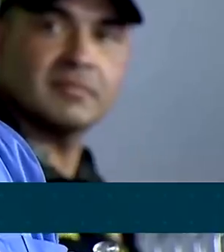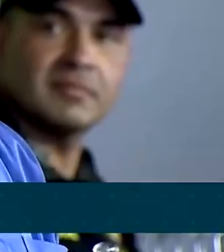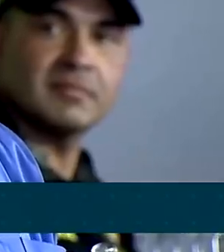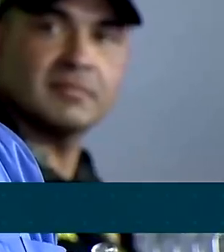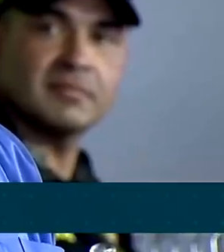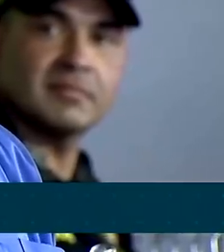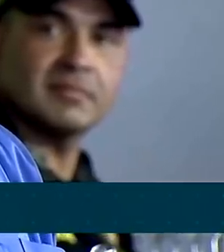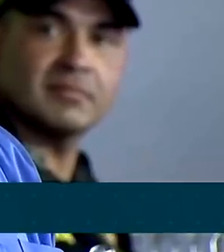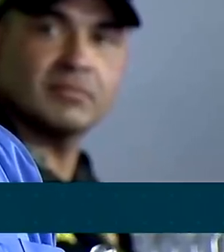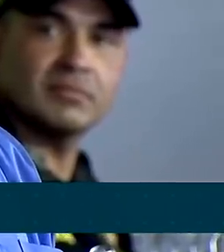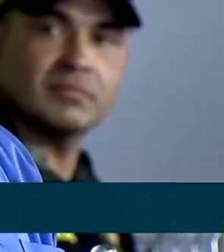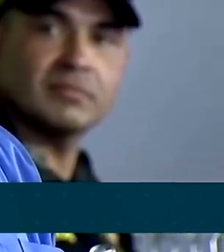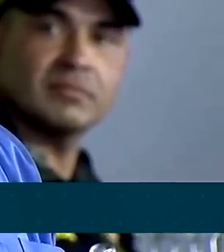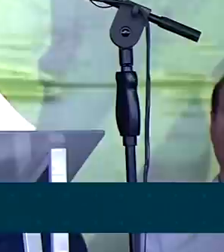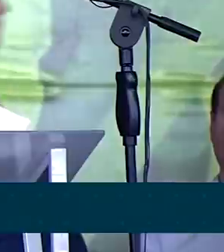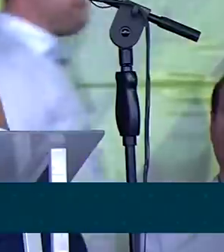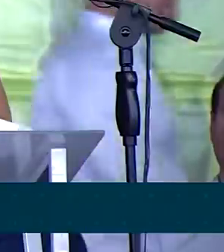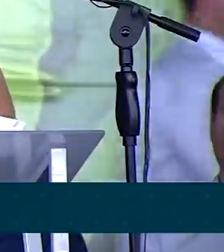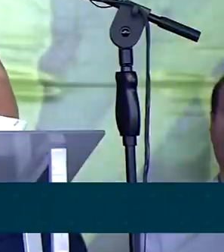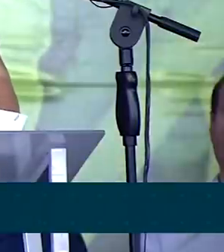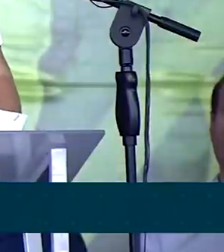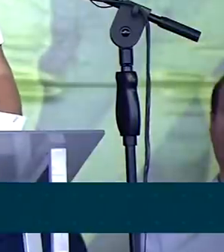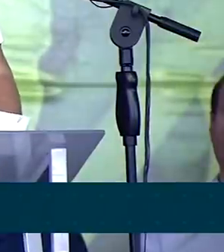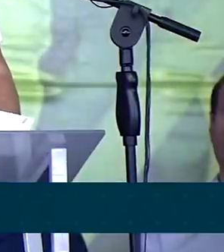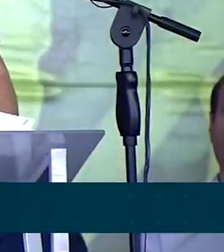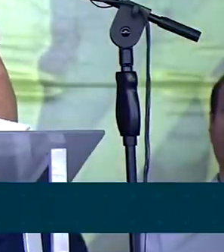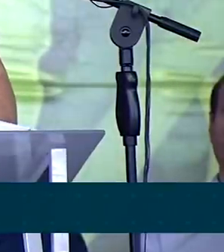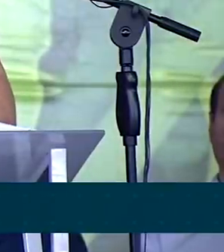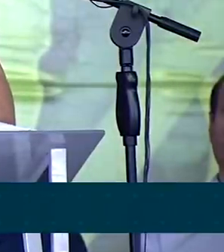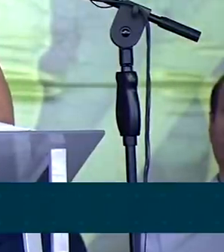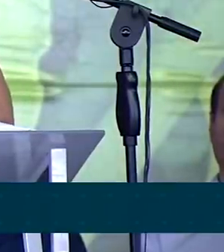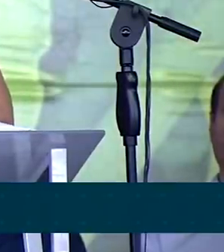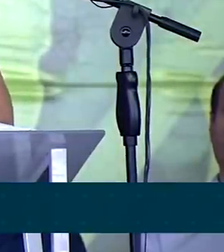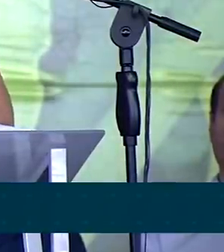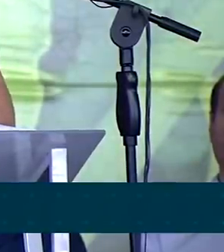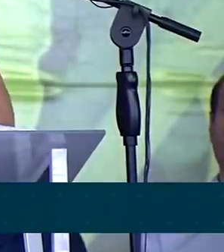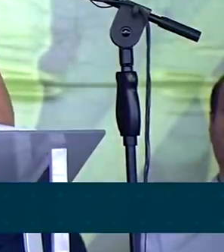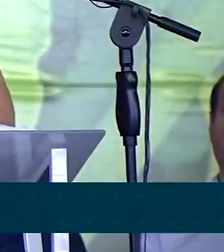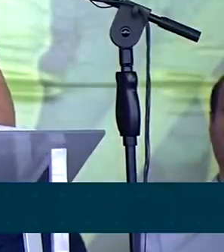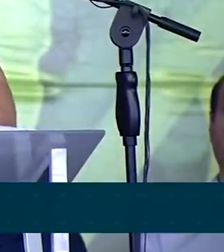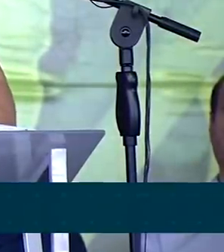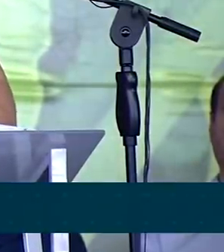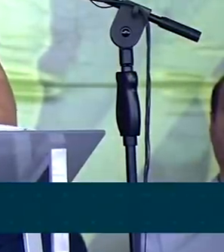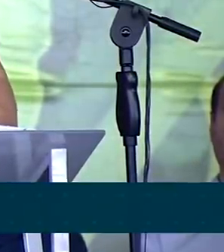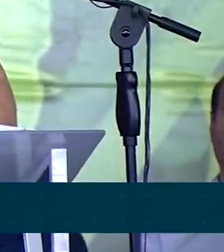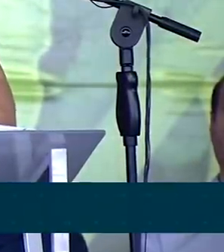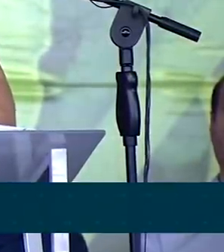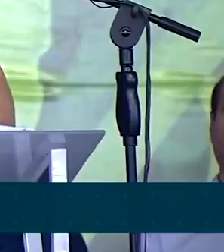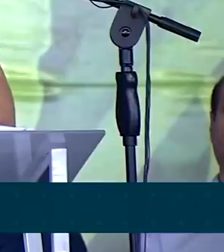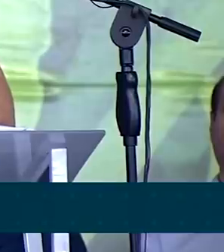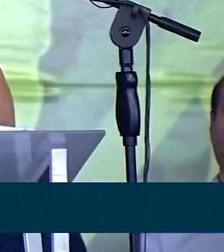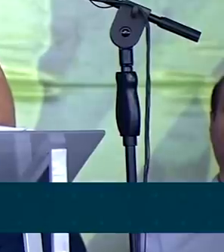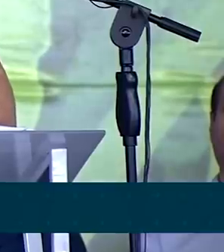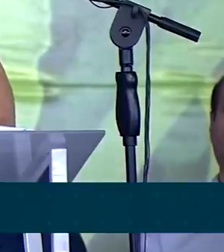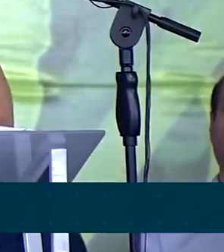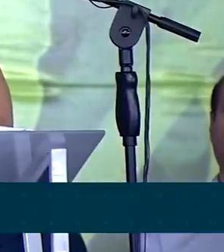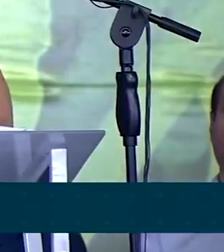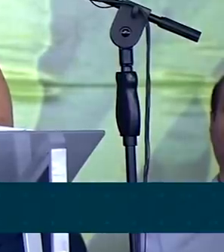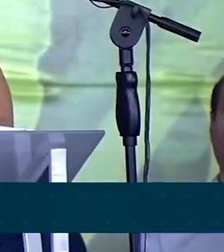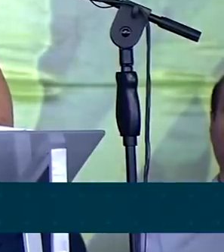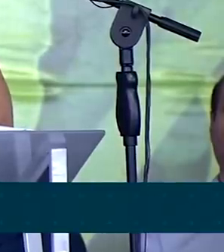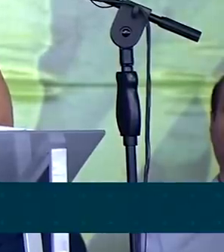Nos próximos três meses, 90 dias, a gente vai conectar 100